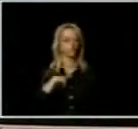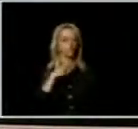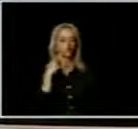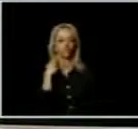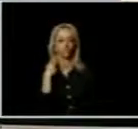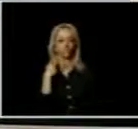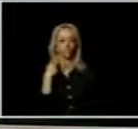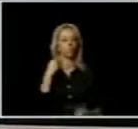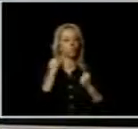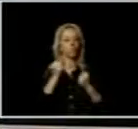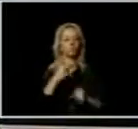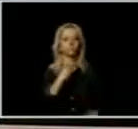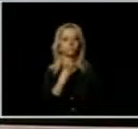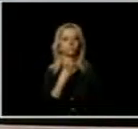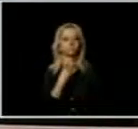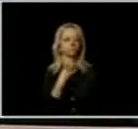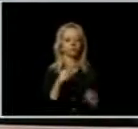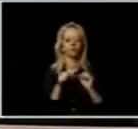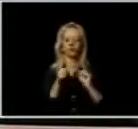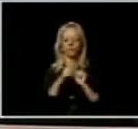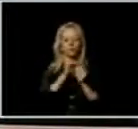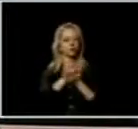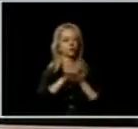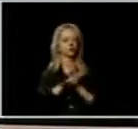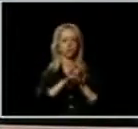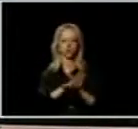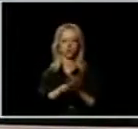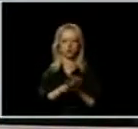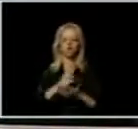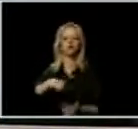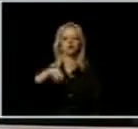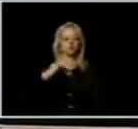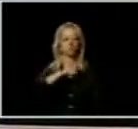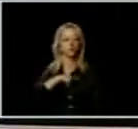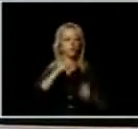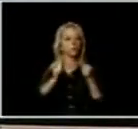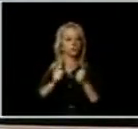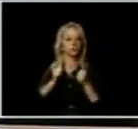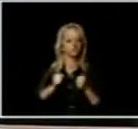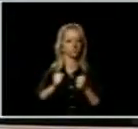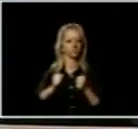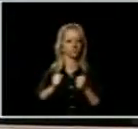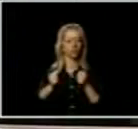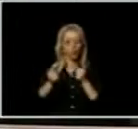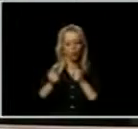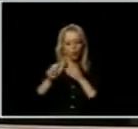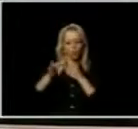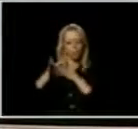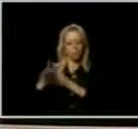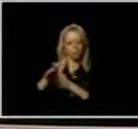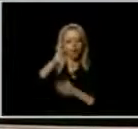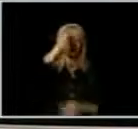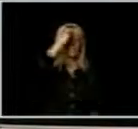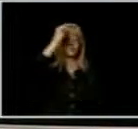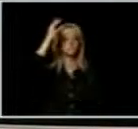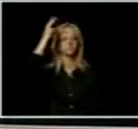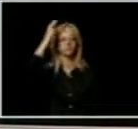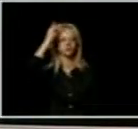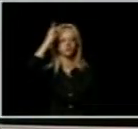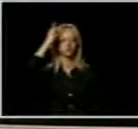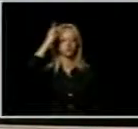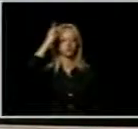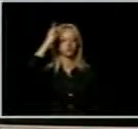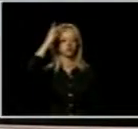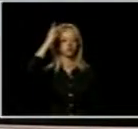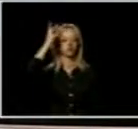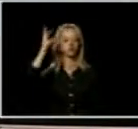as denúncias e cobramos do Poder Executivo ações efetivas. Como cobraremos por